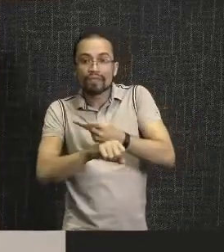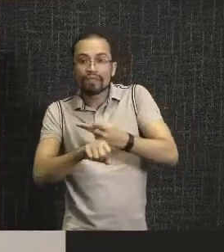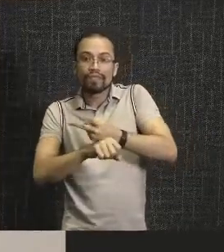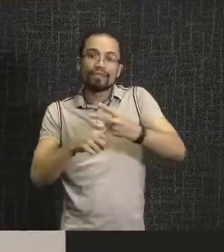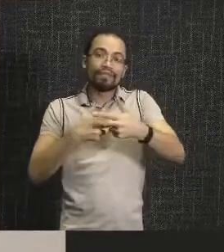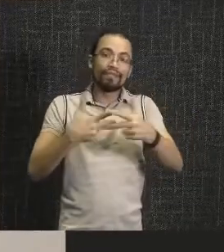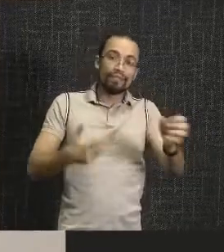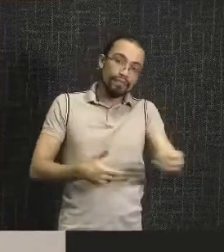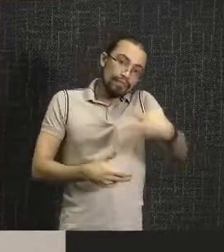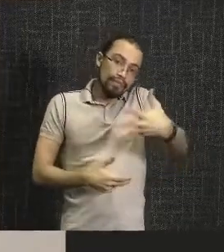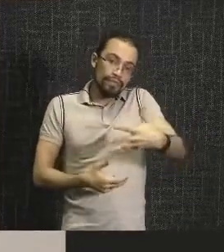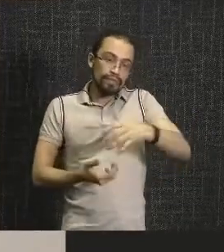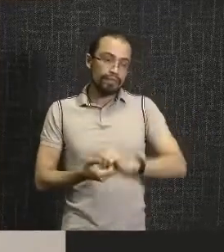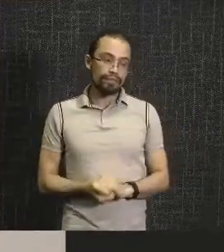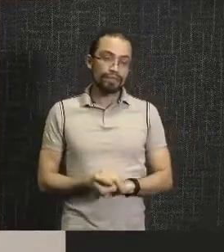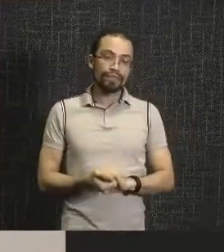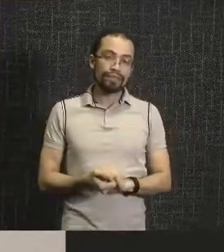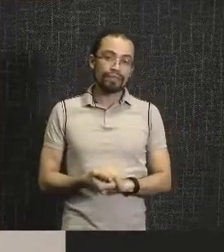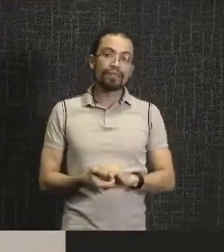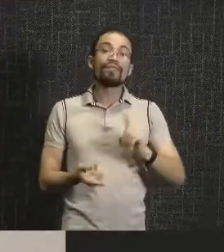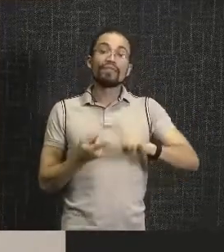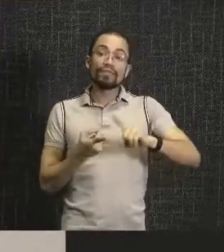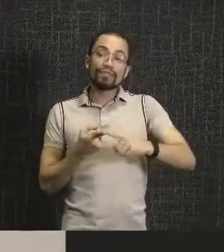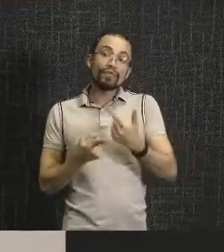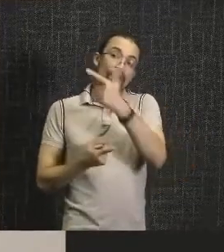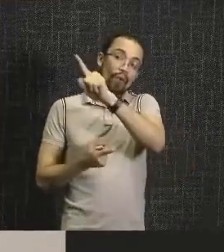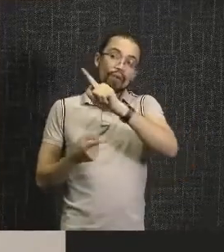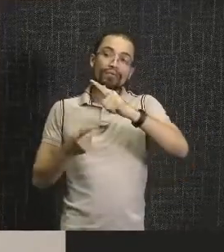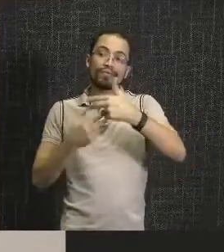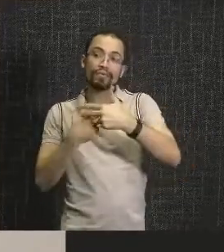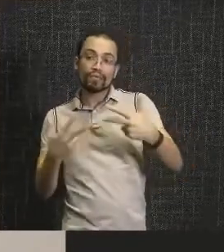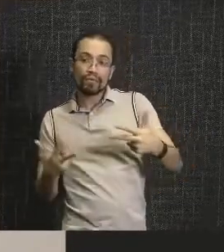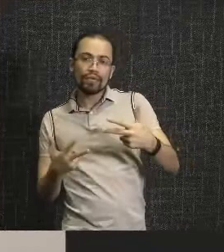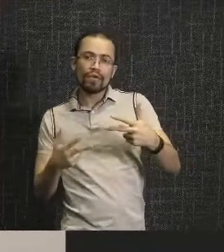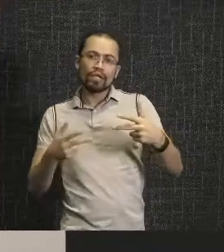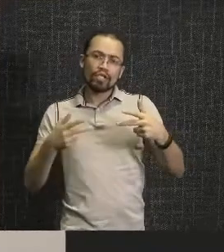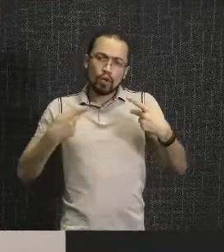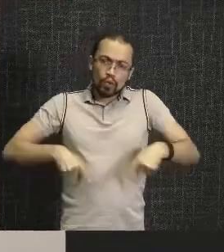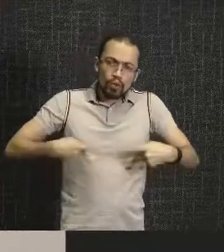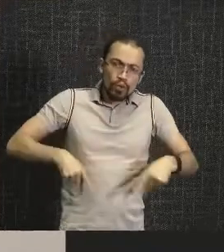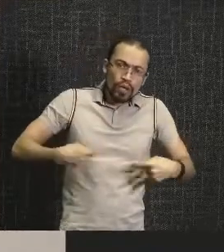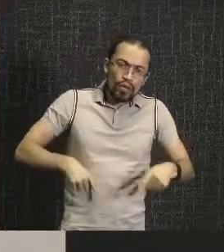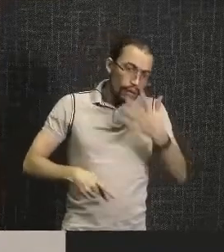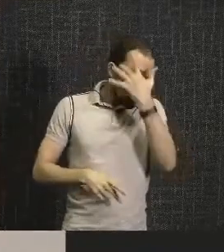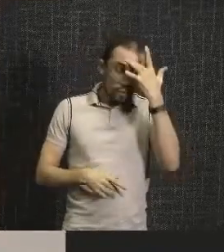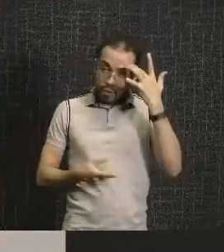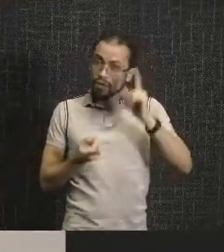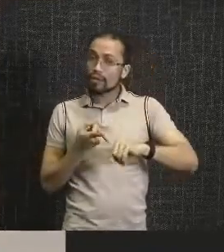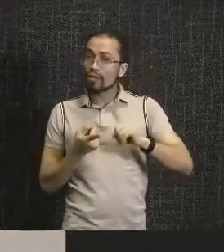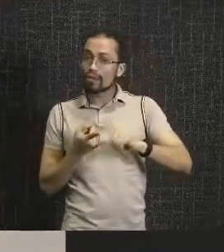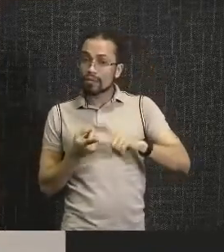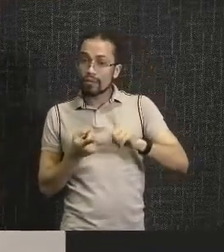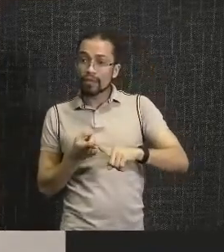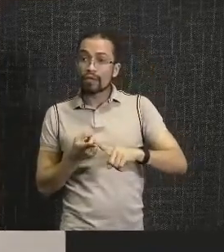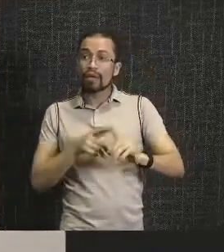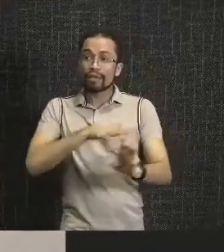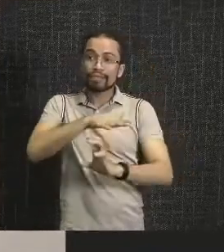novas. E outro ponto, e não só o hábito das pessoas, as próprias empresas, eu acho